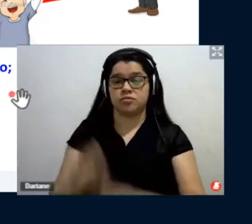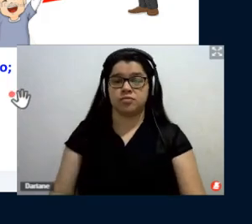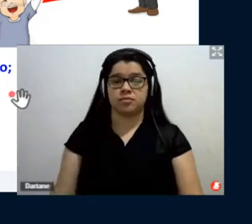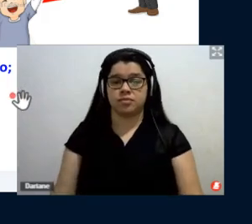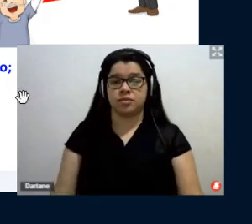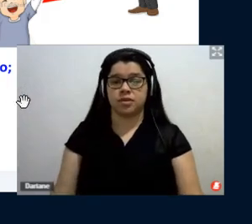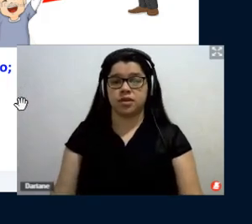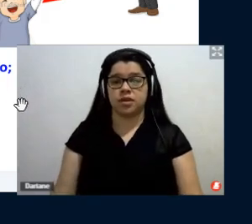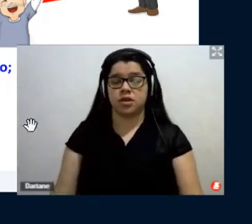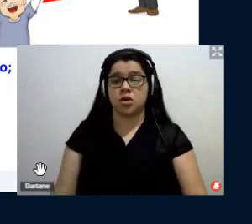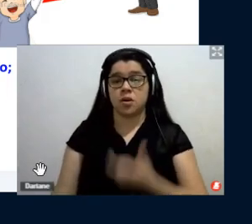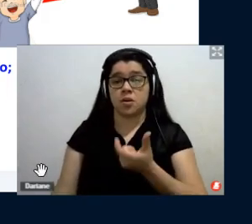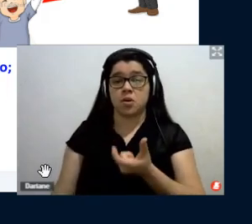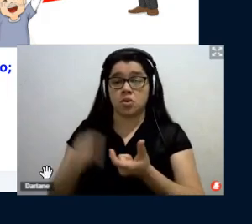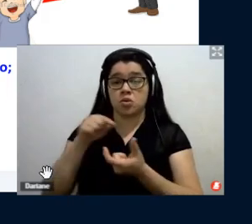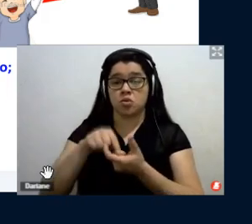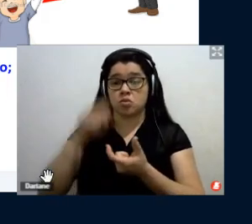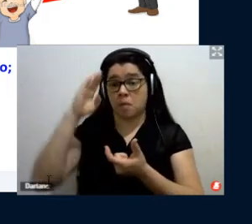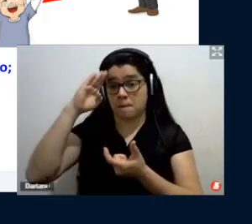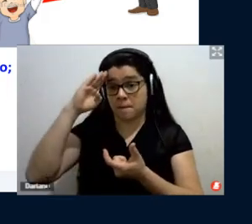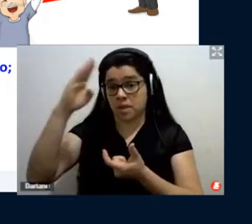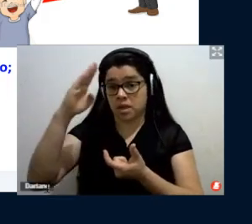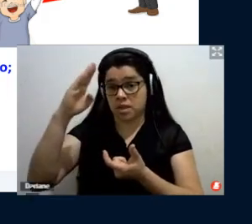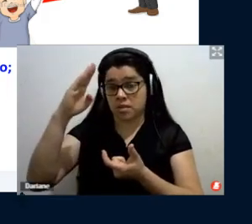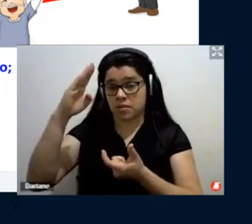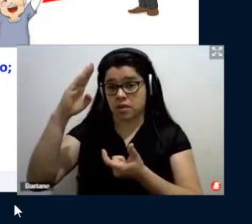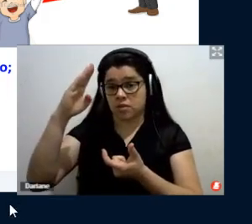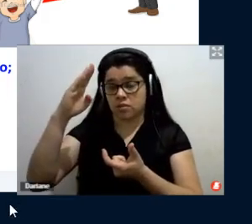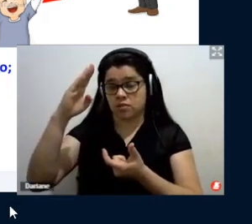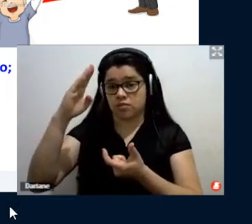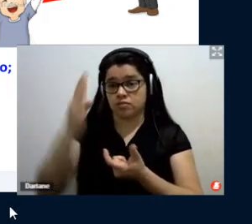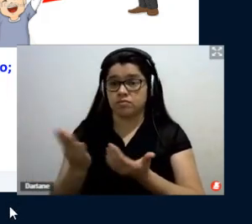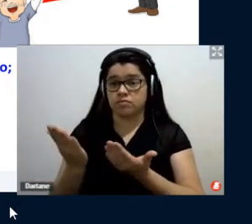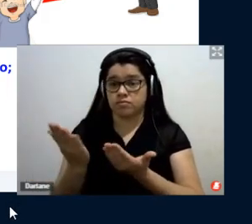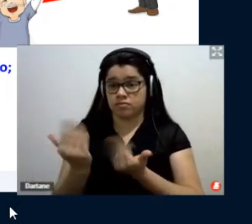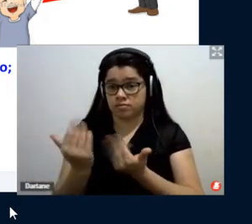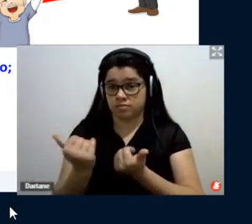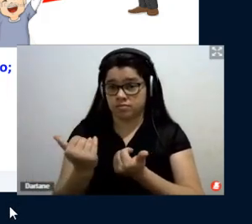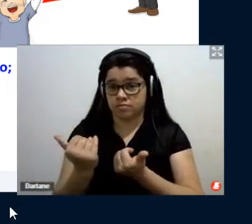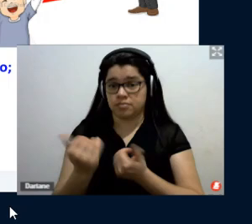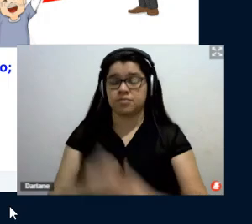sujeito, núcleo, rapaz.